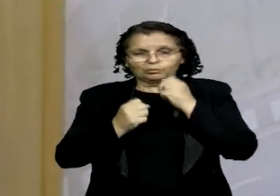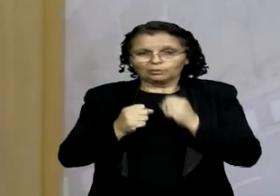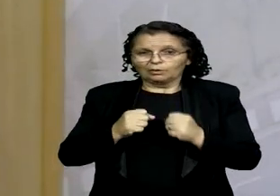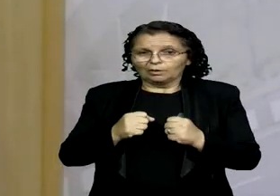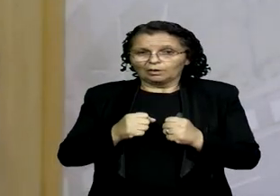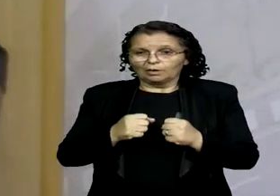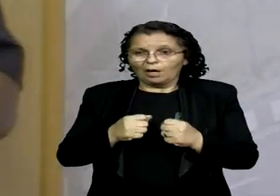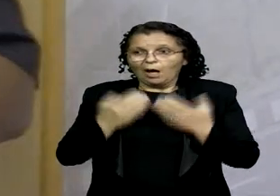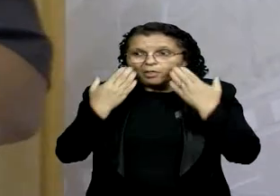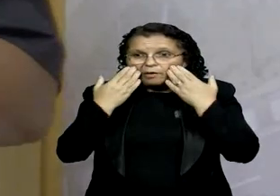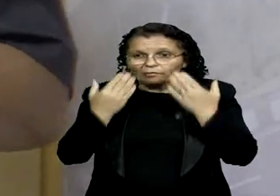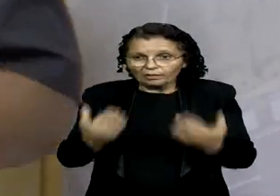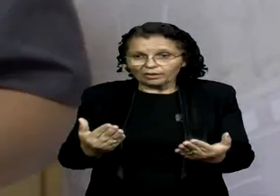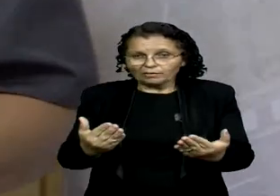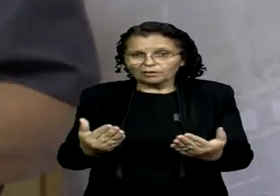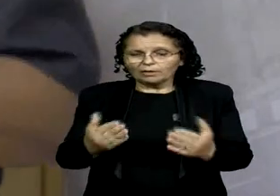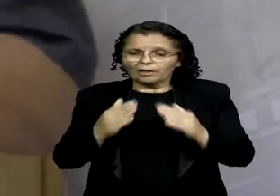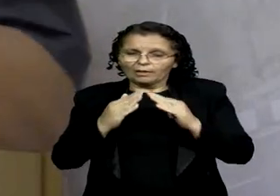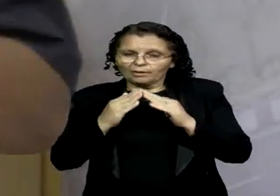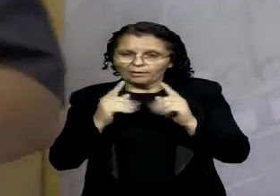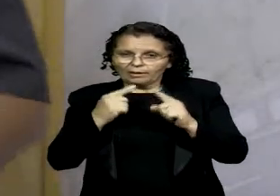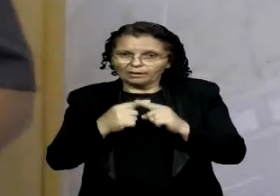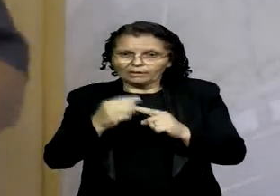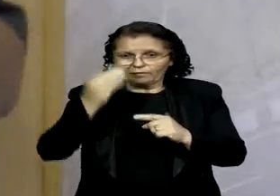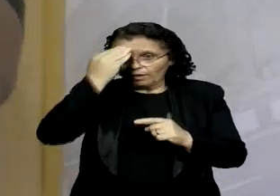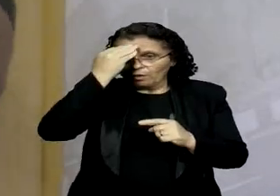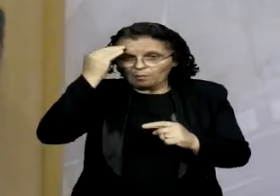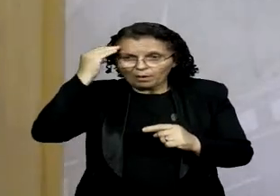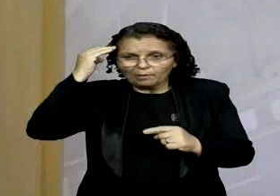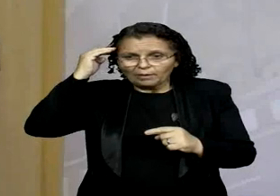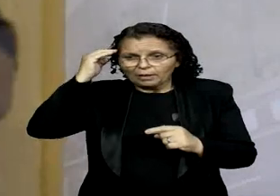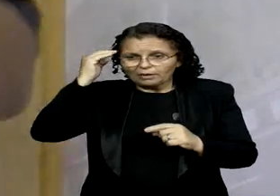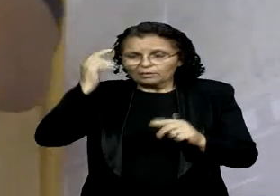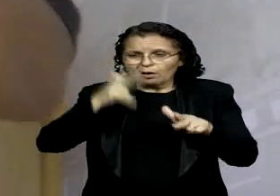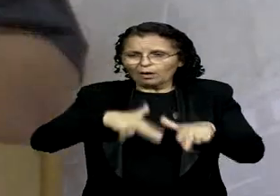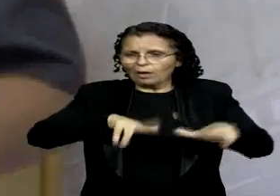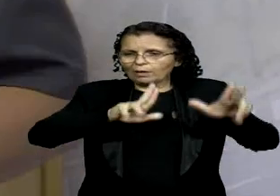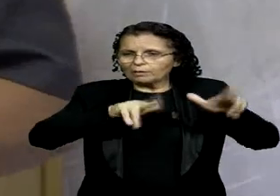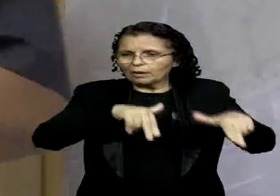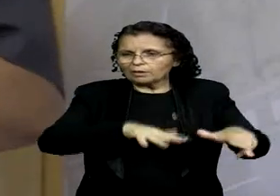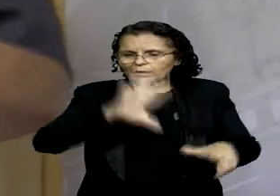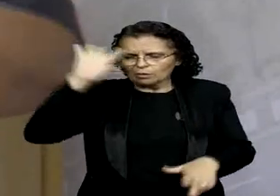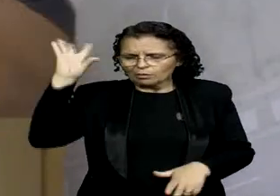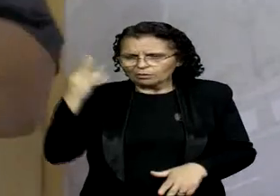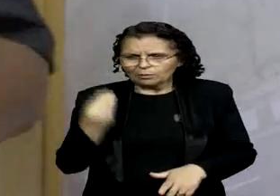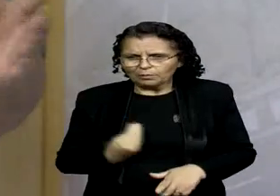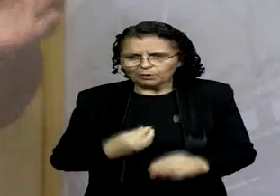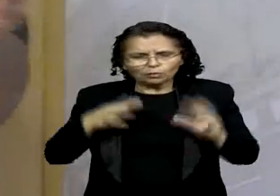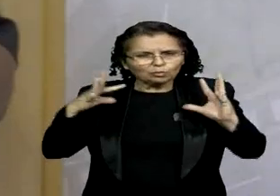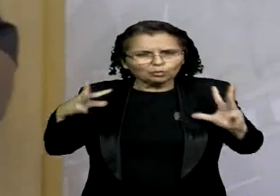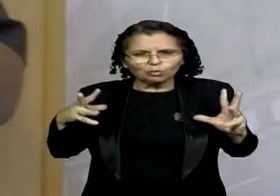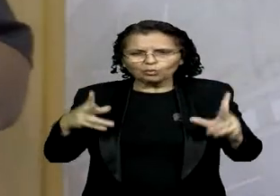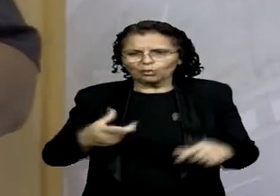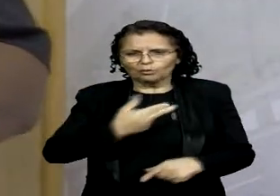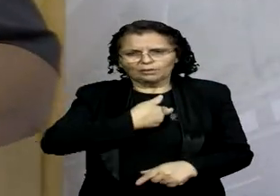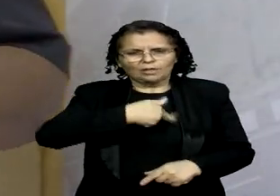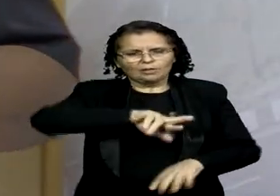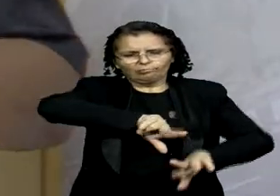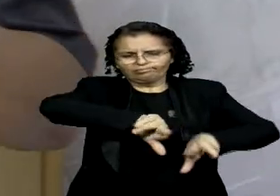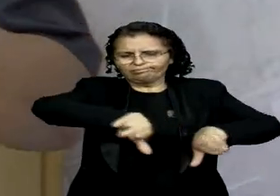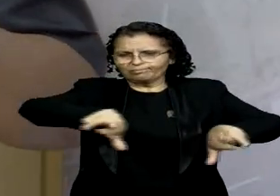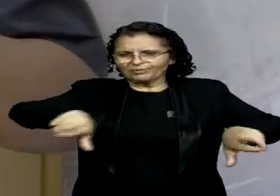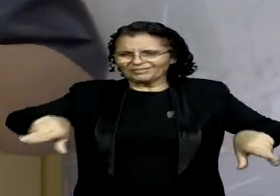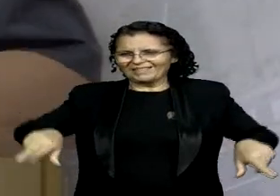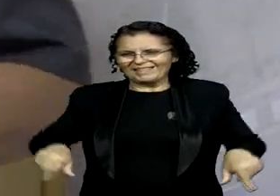está na nossa vista. Então, como eu falei da igreja, eu falei do umbandista, do candombrezista, do espírita, de todas as religiões.